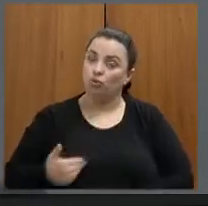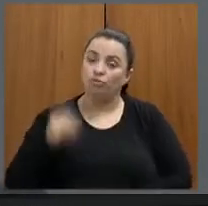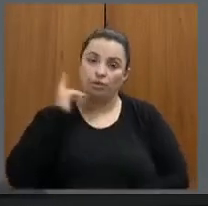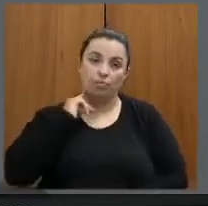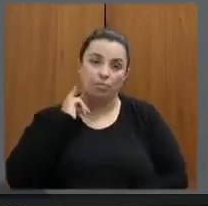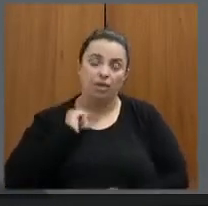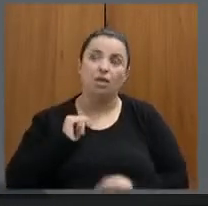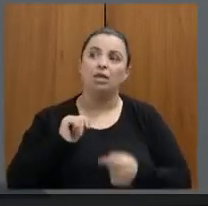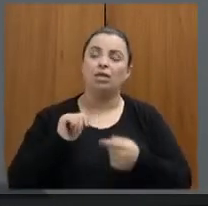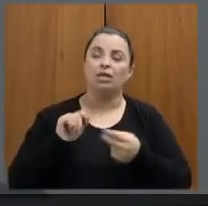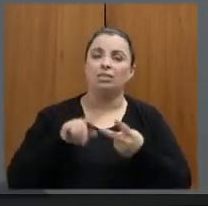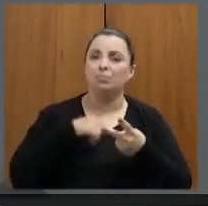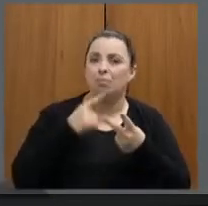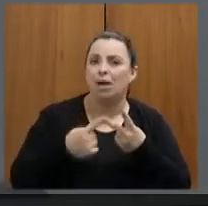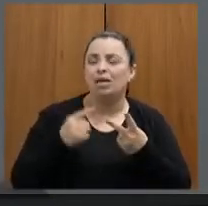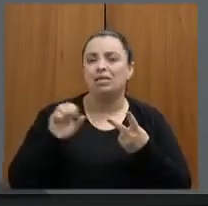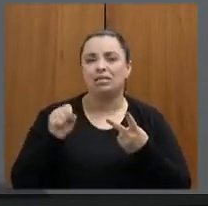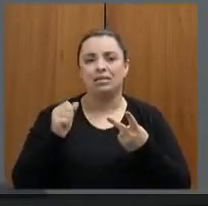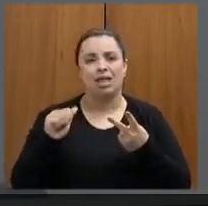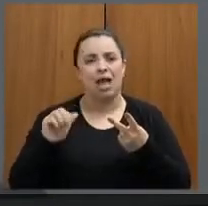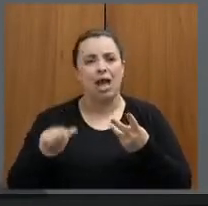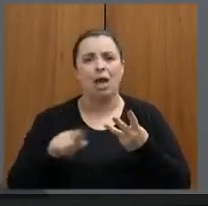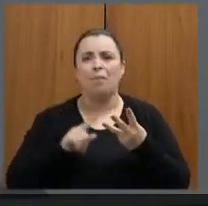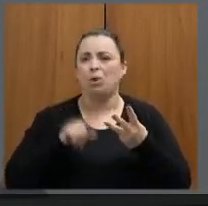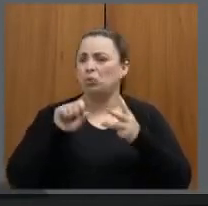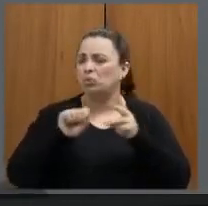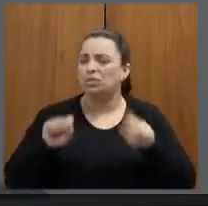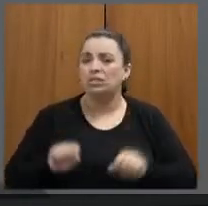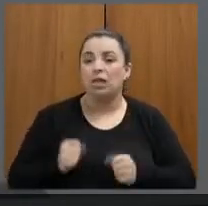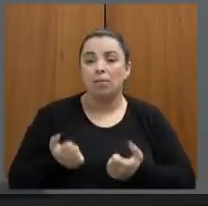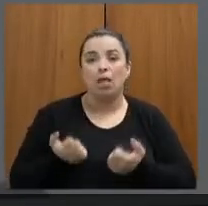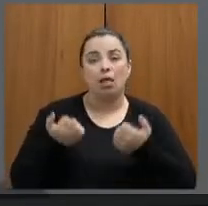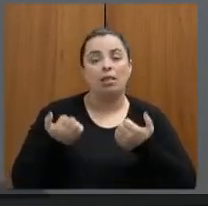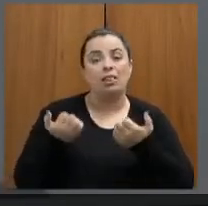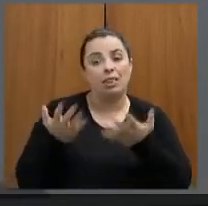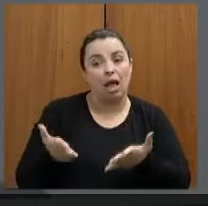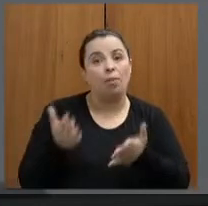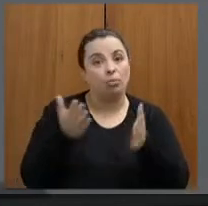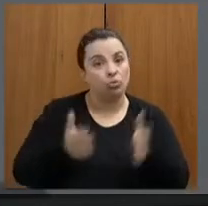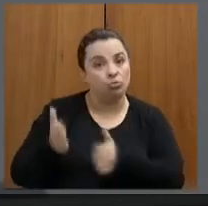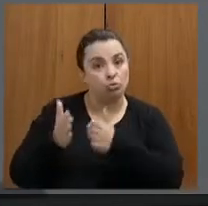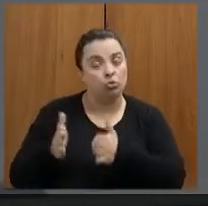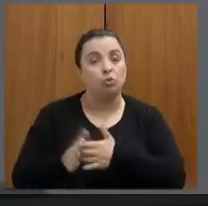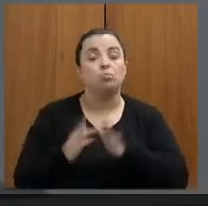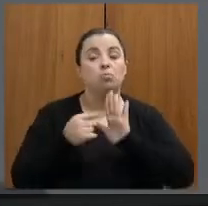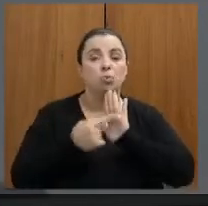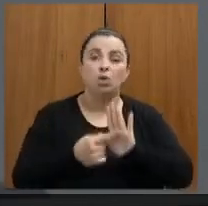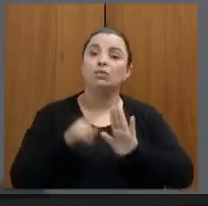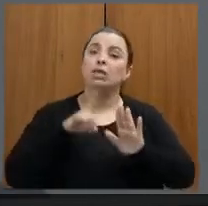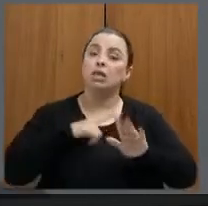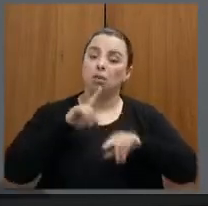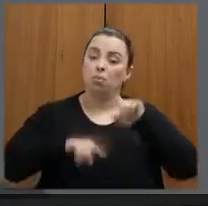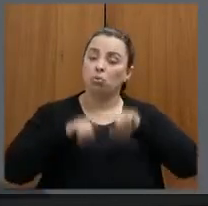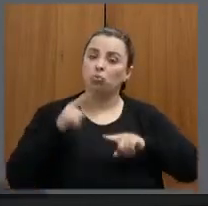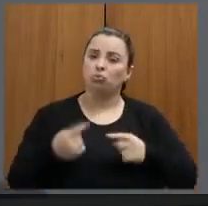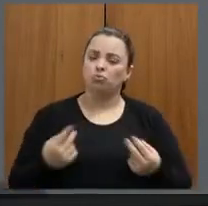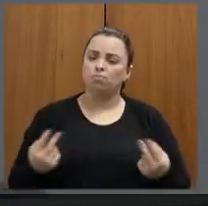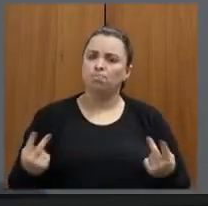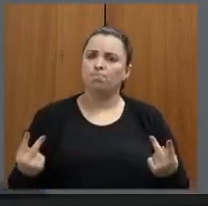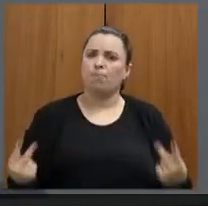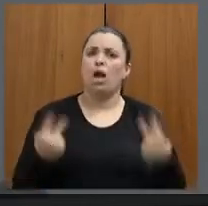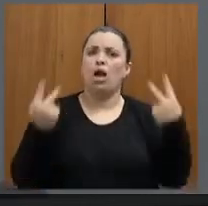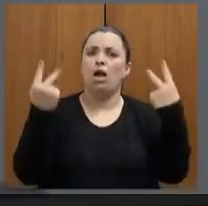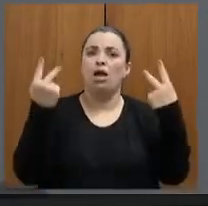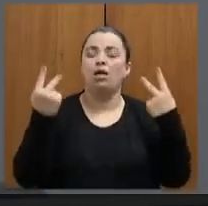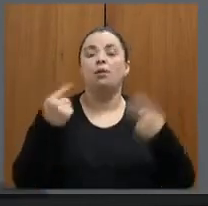que todo o sistema é passa para os nossos produtores Mostra aí que a gente tem produtos extremamente ricos que não